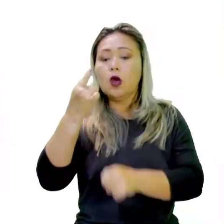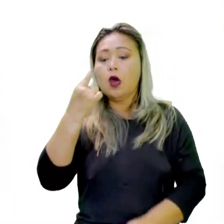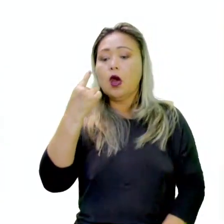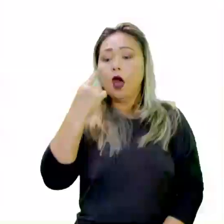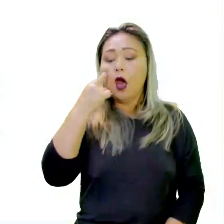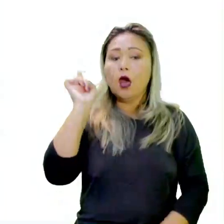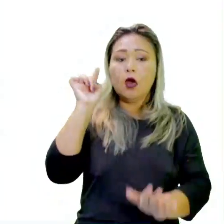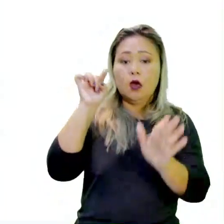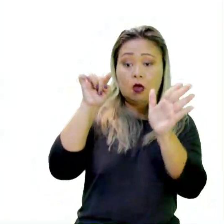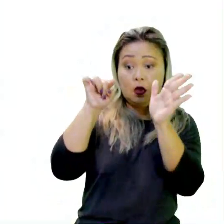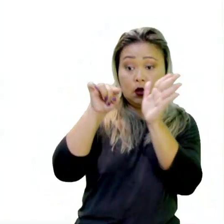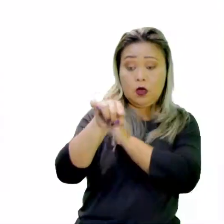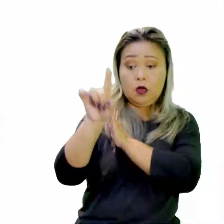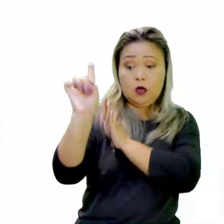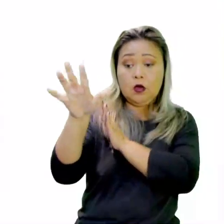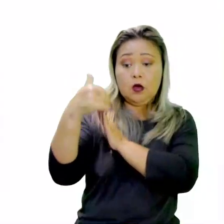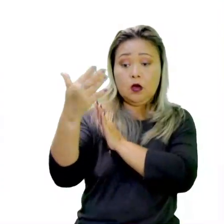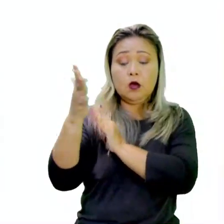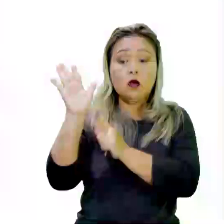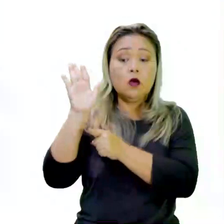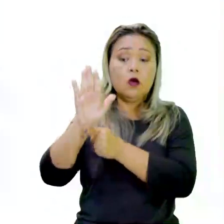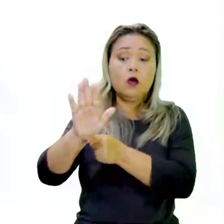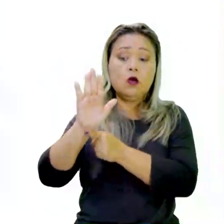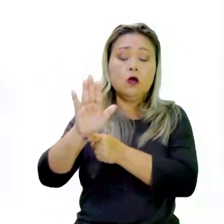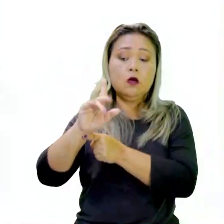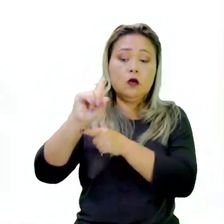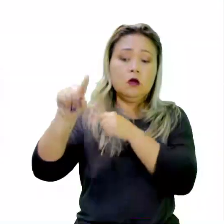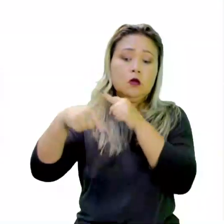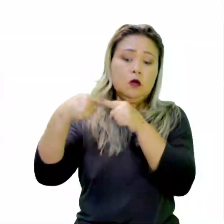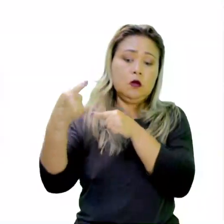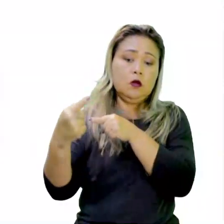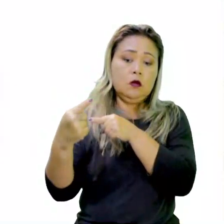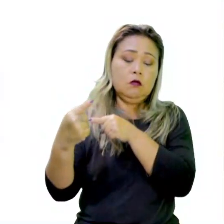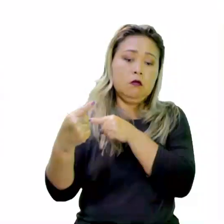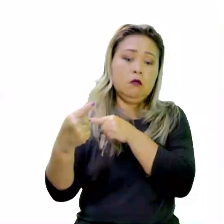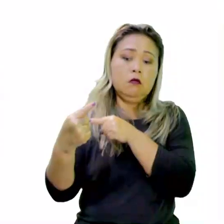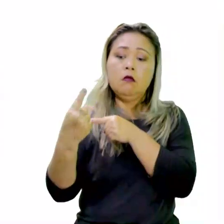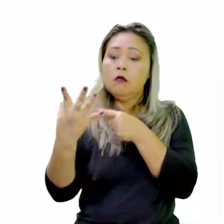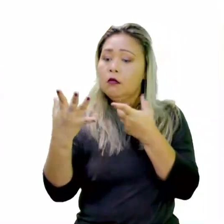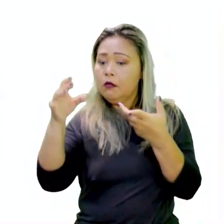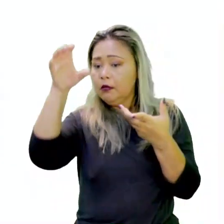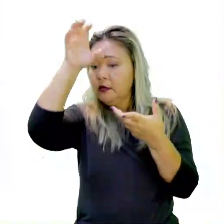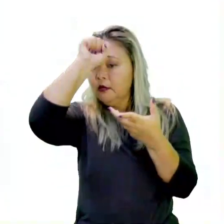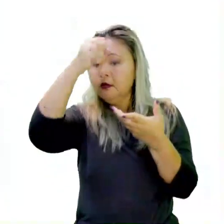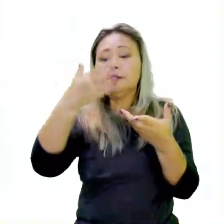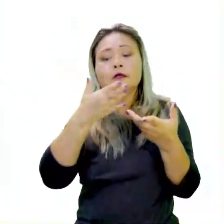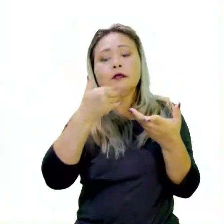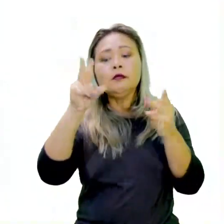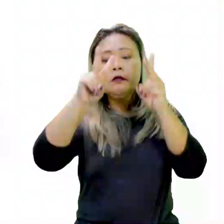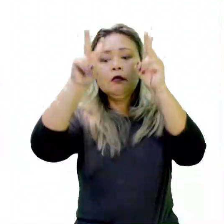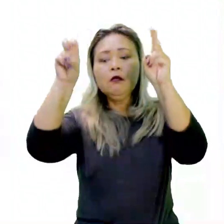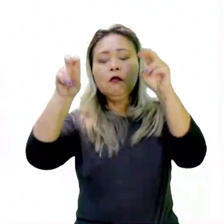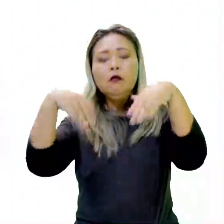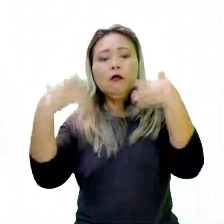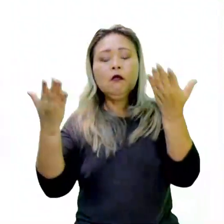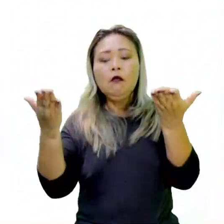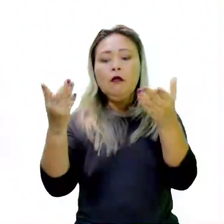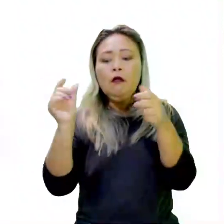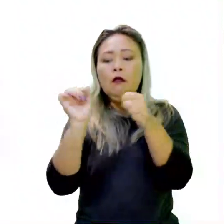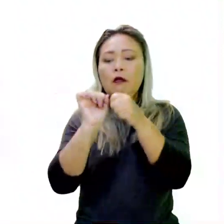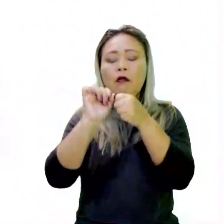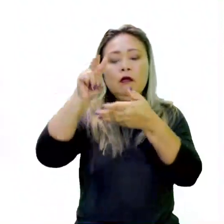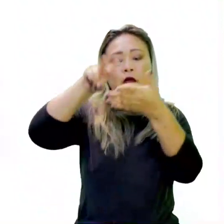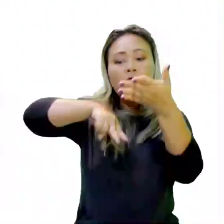nessa pergunta, nessa questão aí que vai ajudar vocês a assimilar melhor o tema que nós estamos abordando. Vou